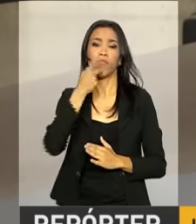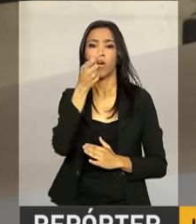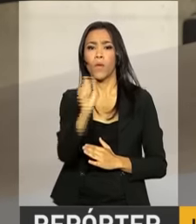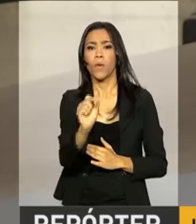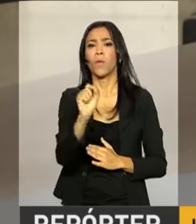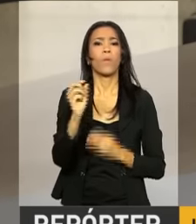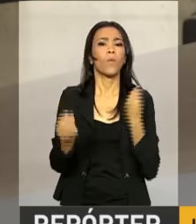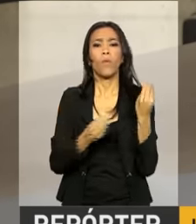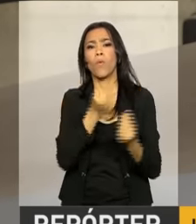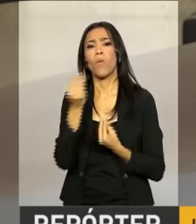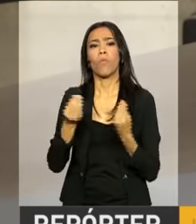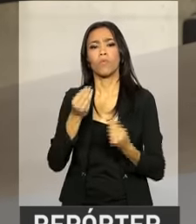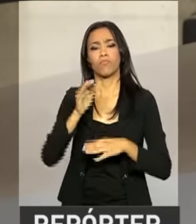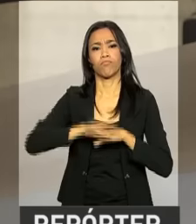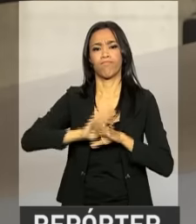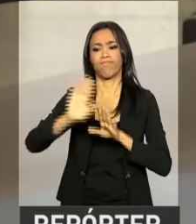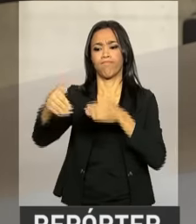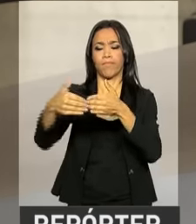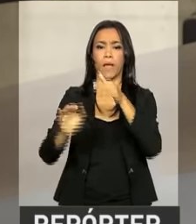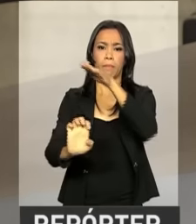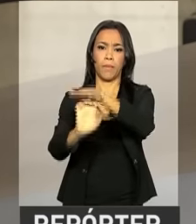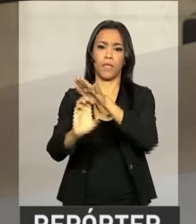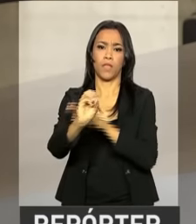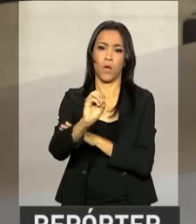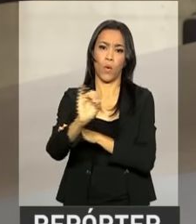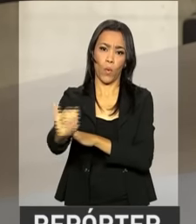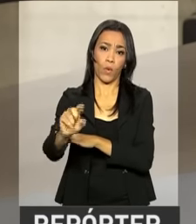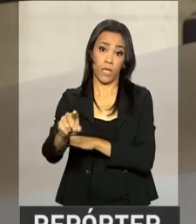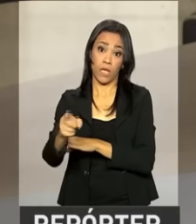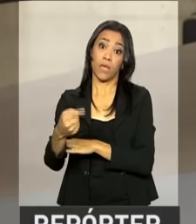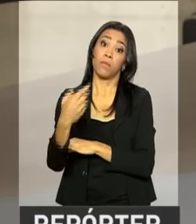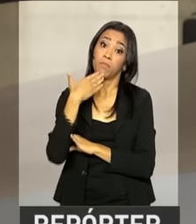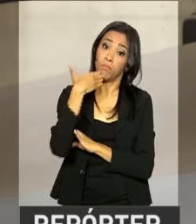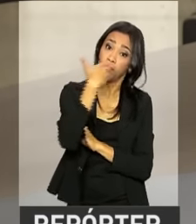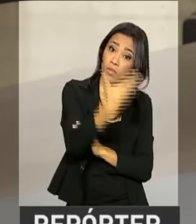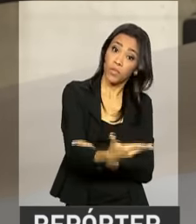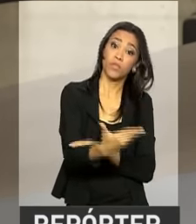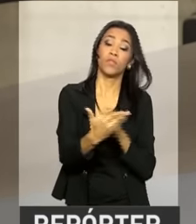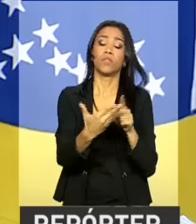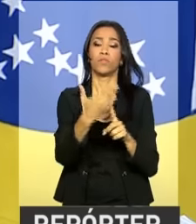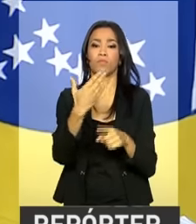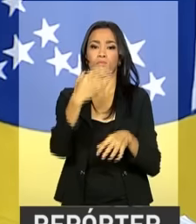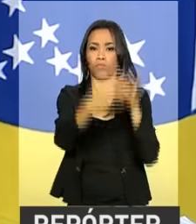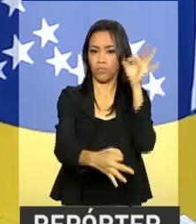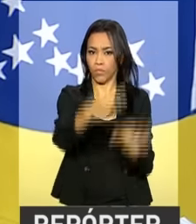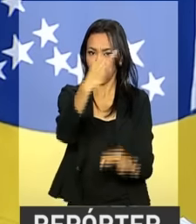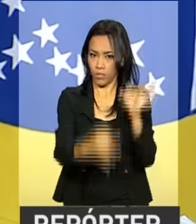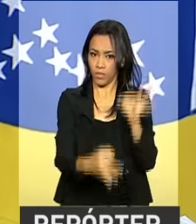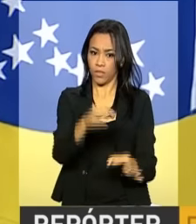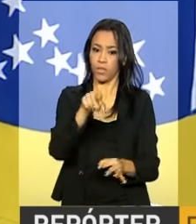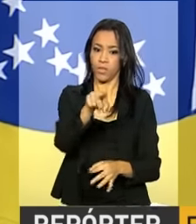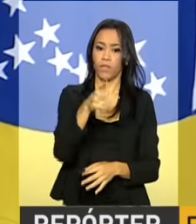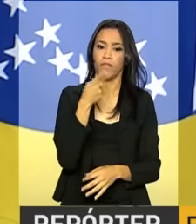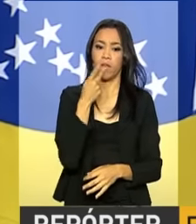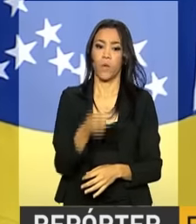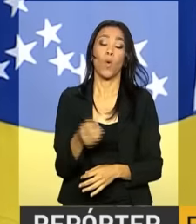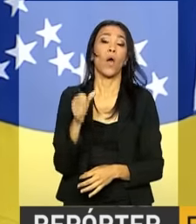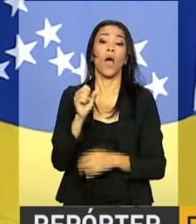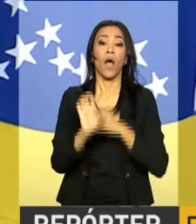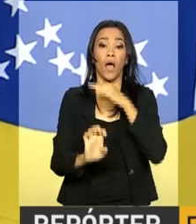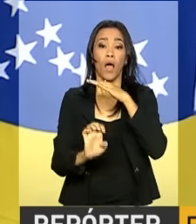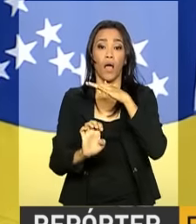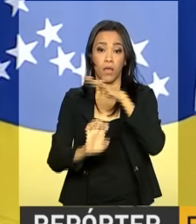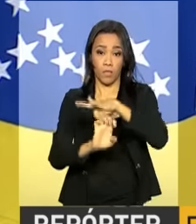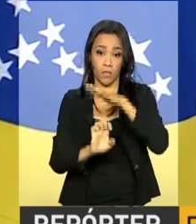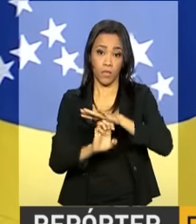Oi. A empresa de telefonia entrou com um pedido de recuperação judicial. A Oi tem 70% do mercado